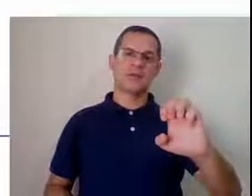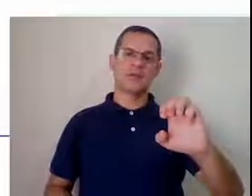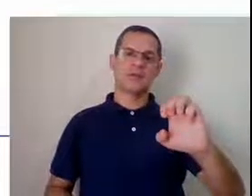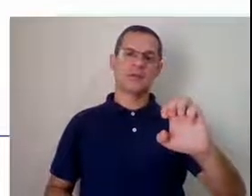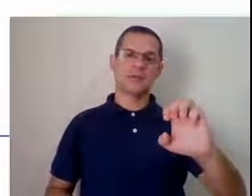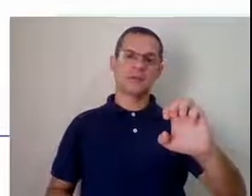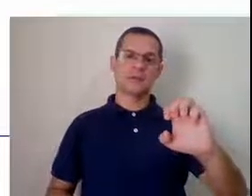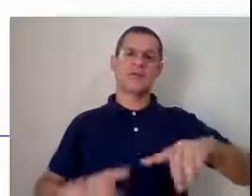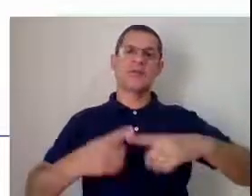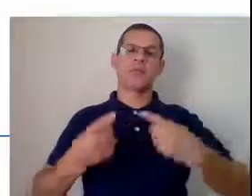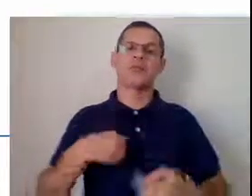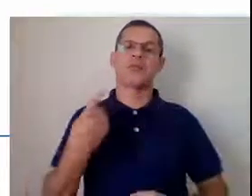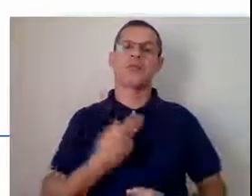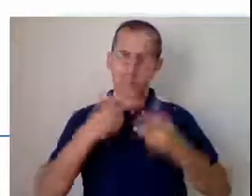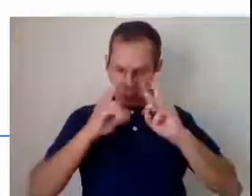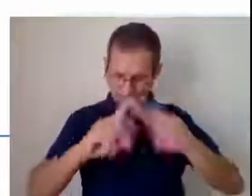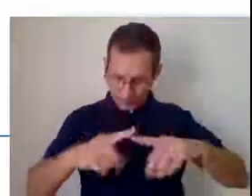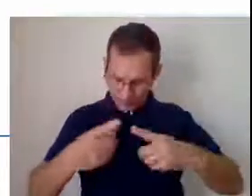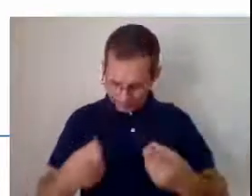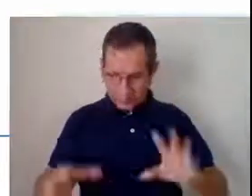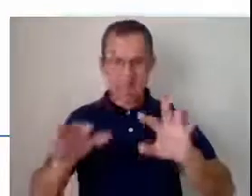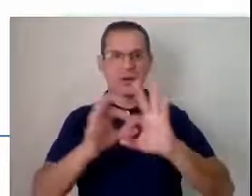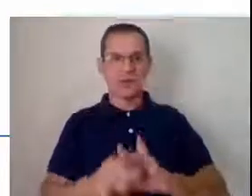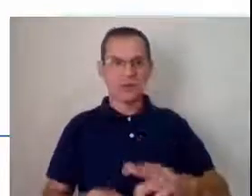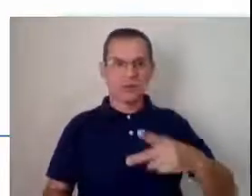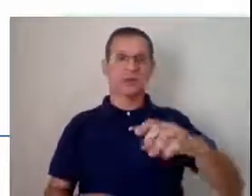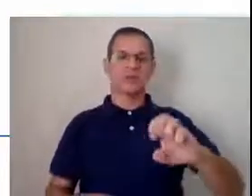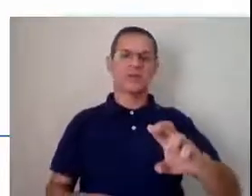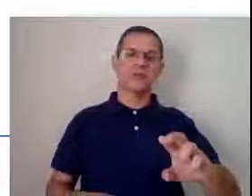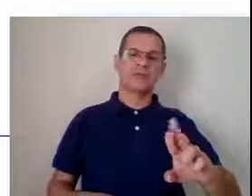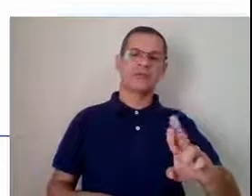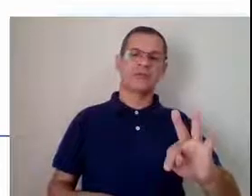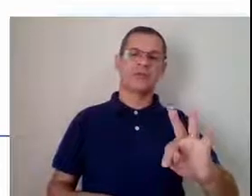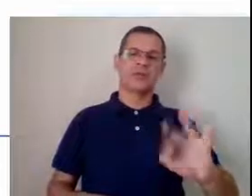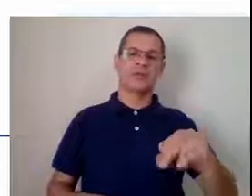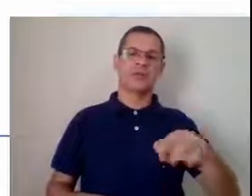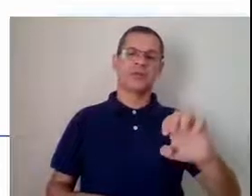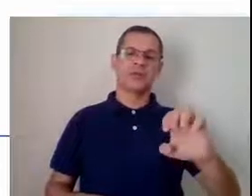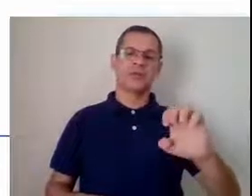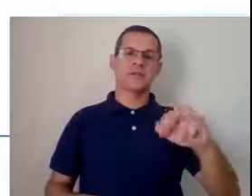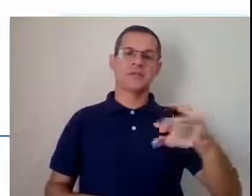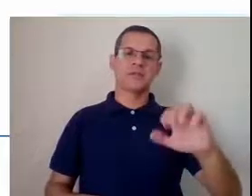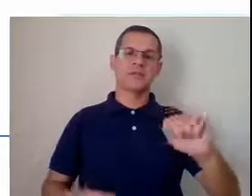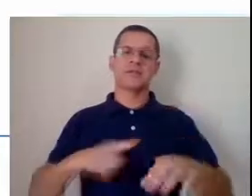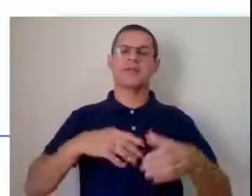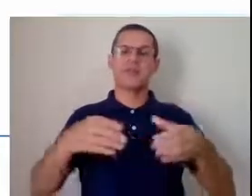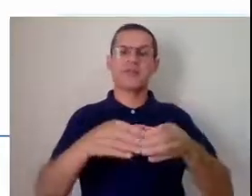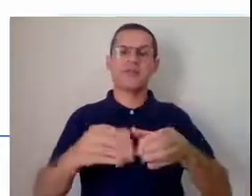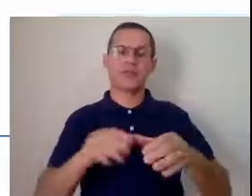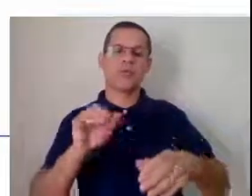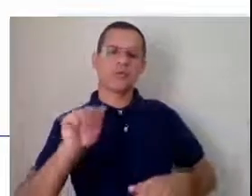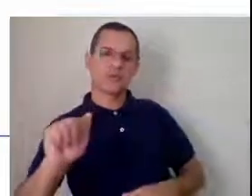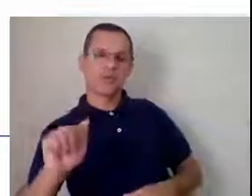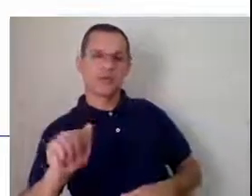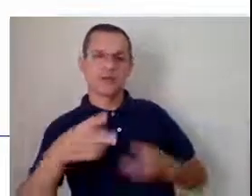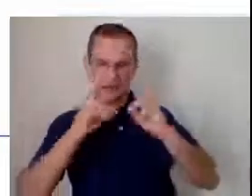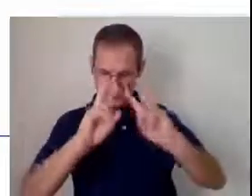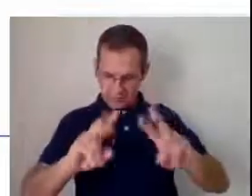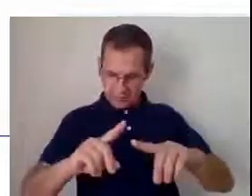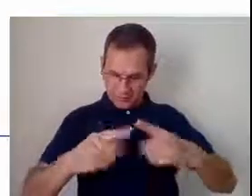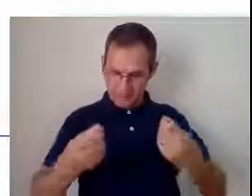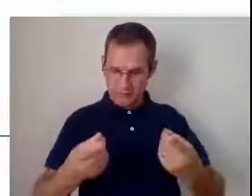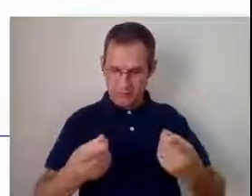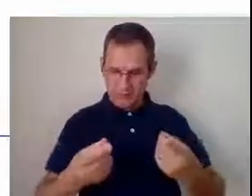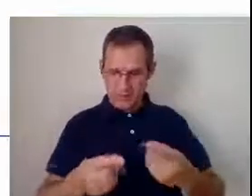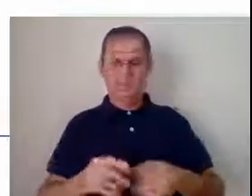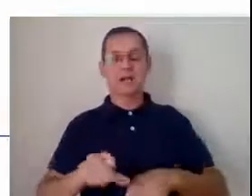né? Então, vamos ver aqui, ó, relação de pertinência. Aqui nós temos o conjunto A. Vocês estão vendo essa parte